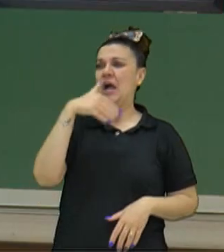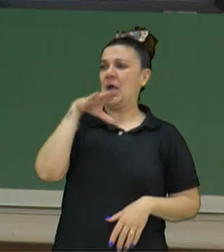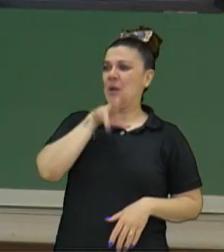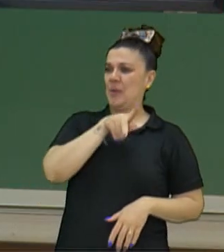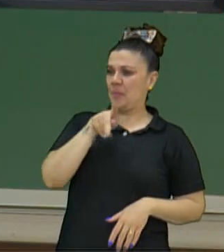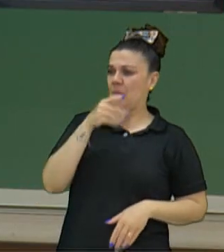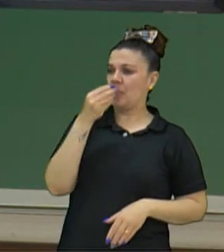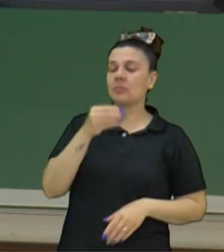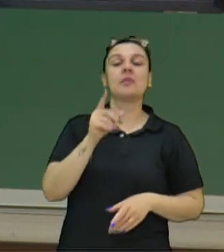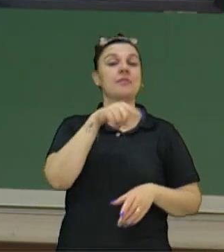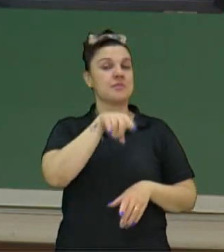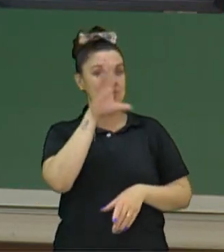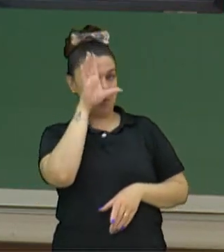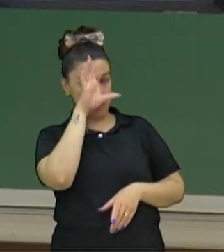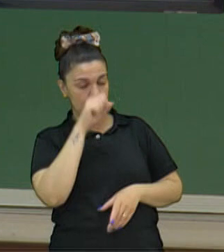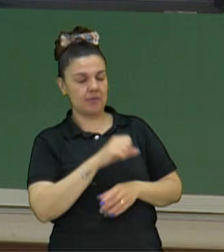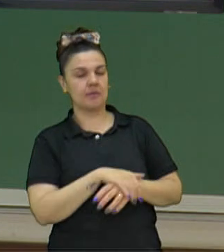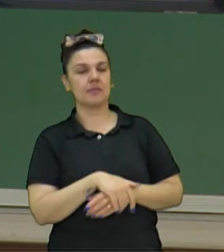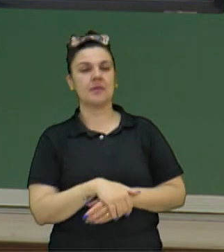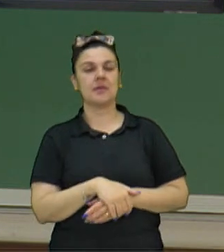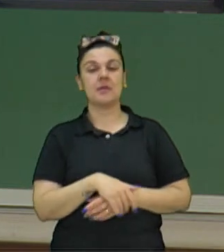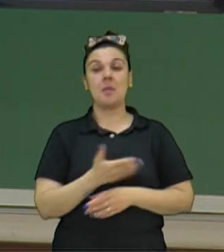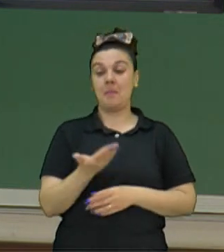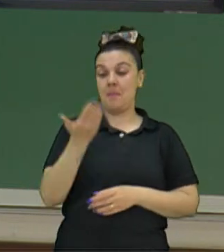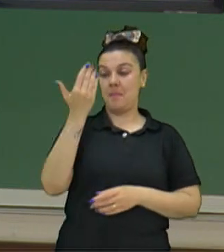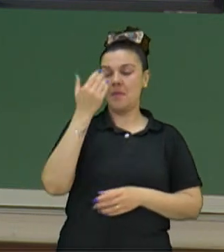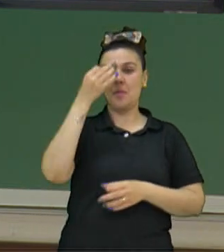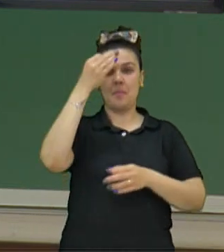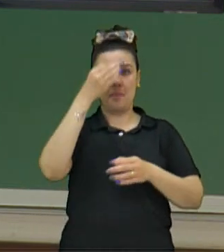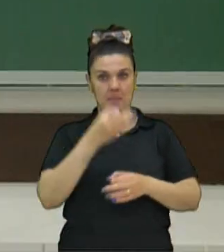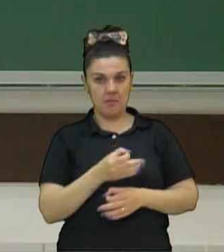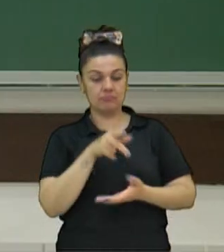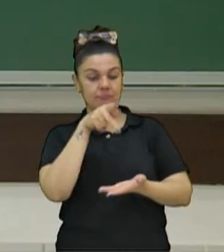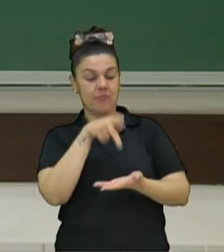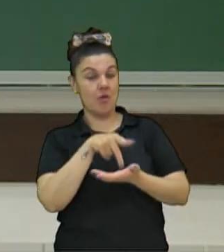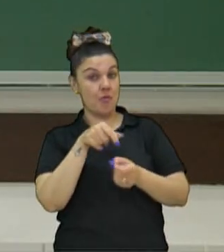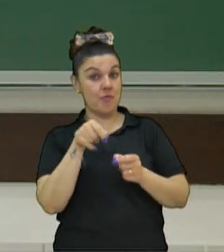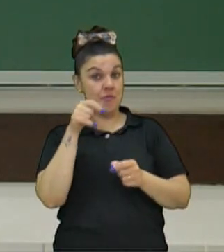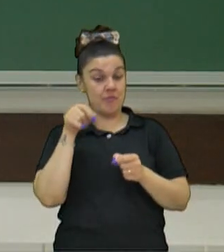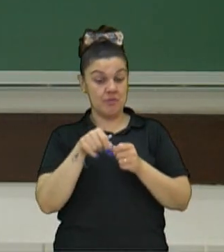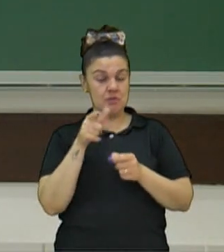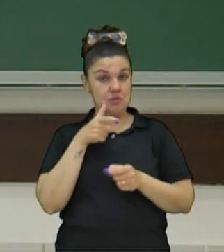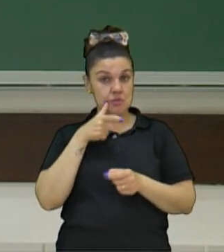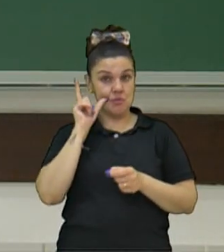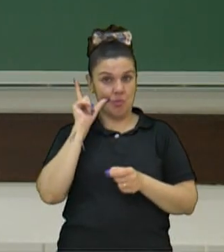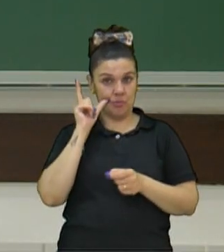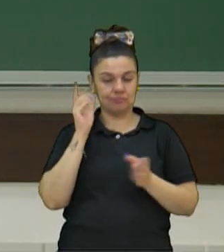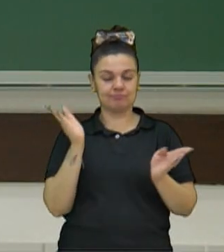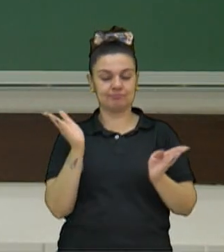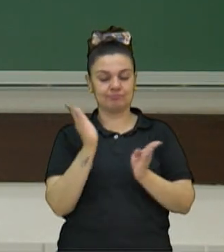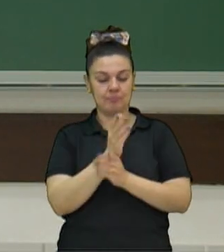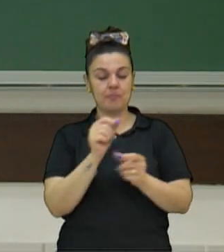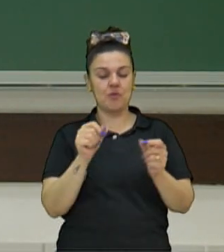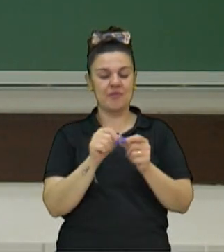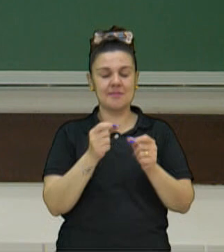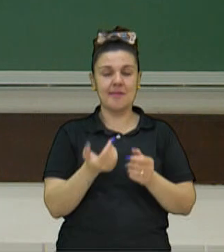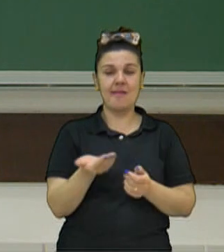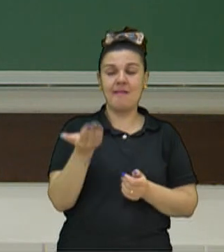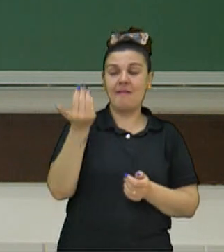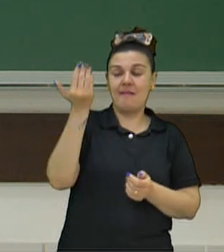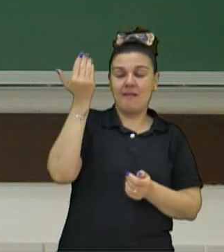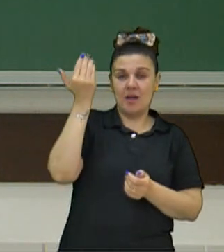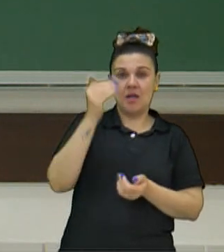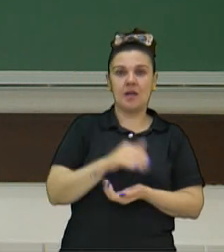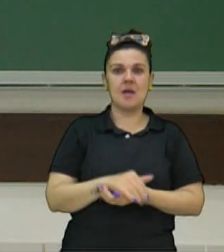isso? Você já aprendeu isso? Pretérito perfeito, algo que eu fiz ontem. Imperfeito, que eu fazia